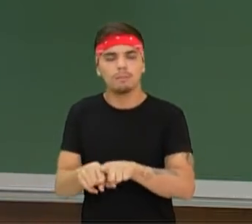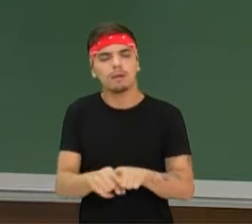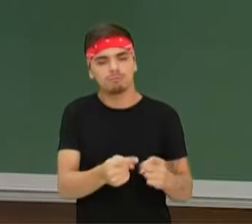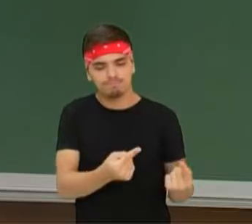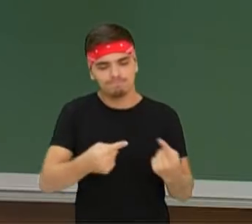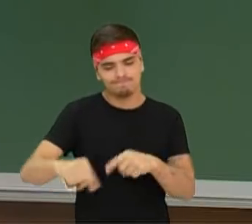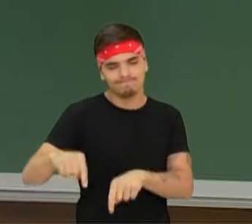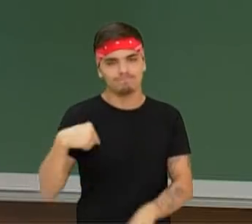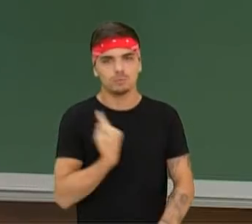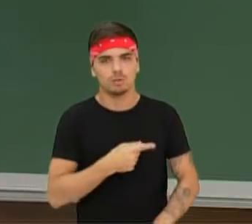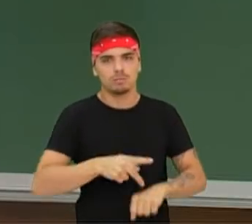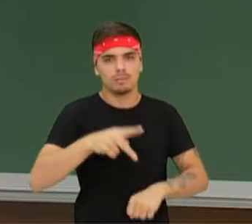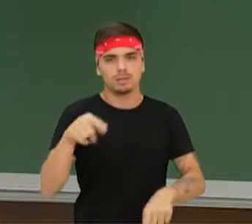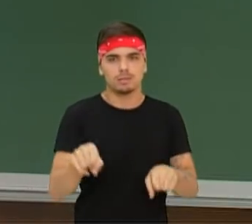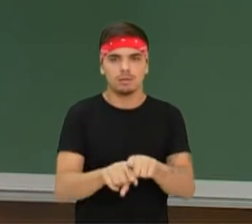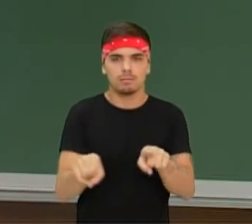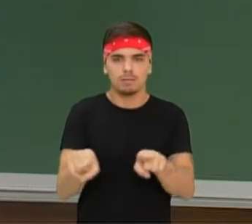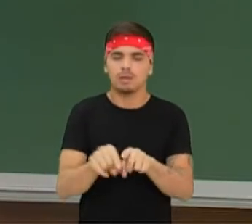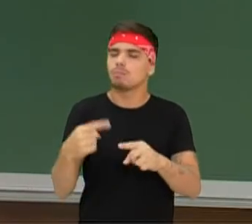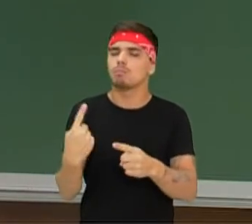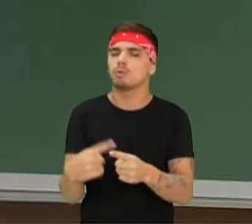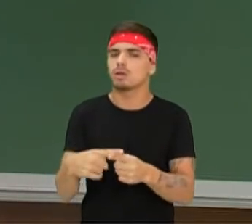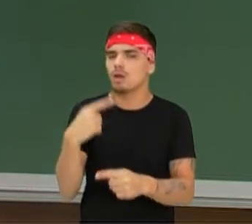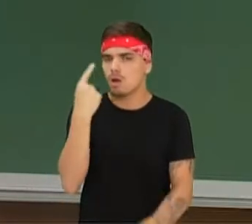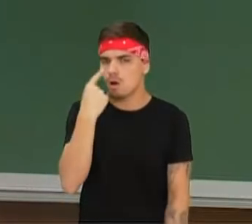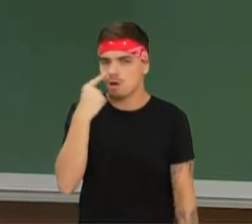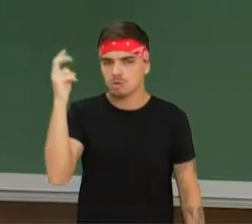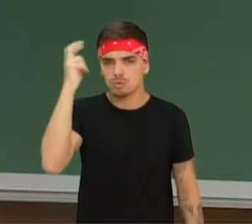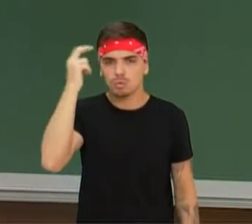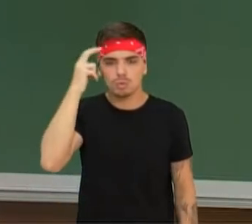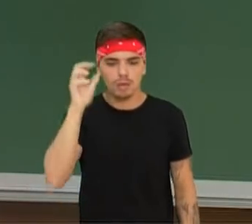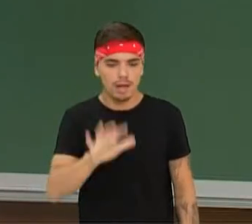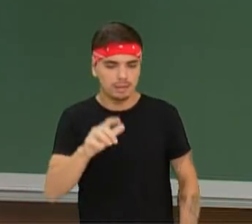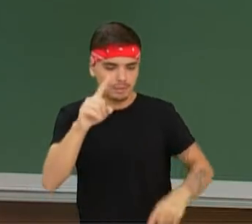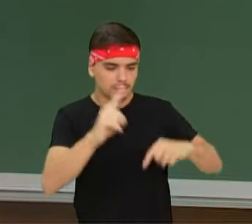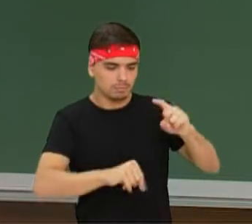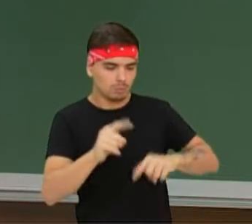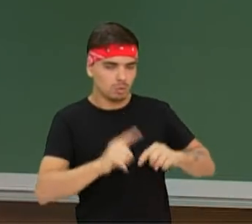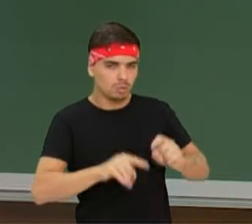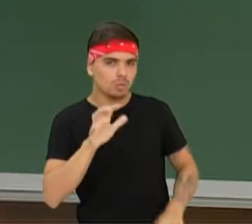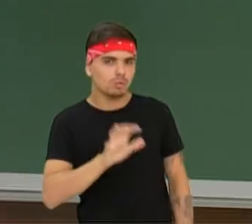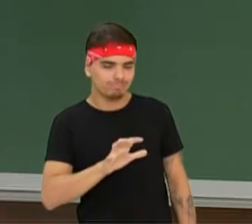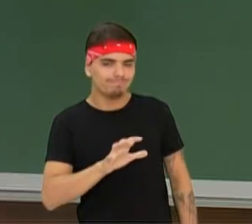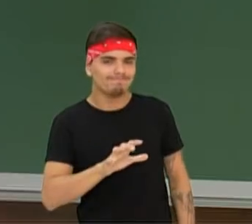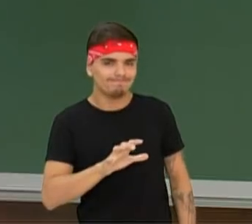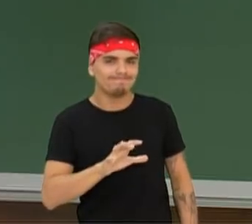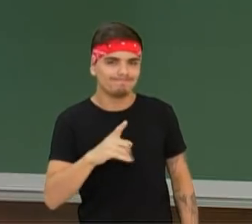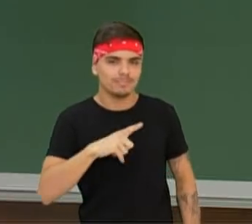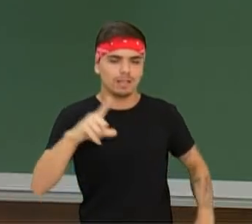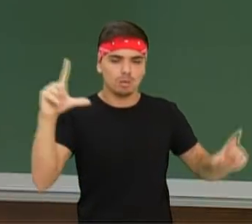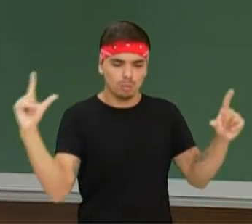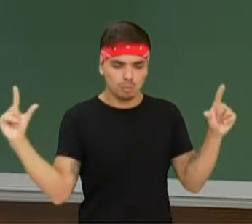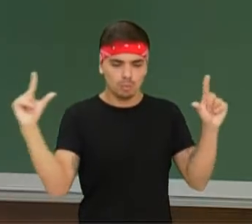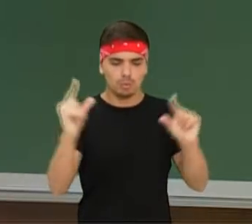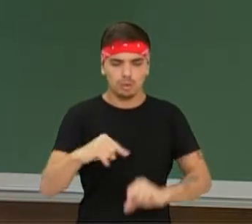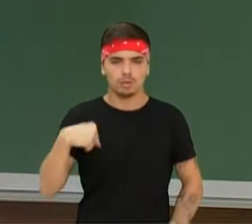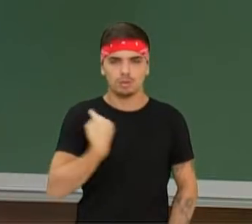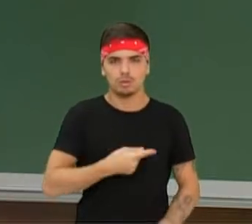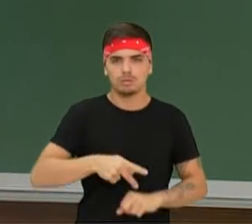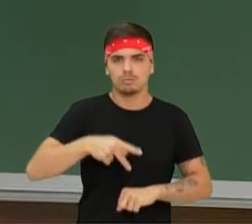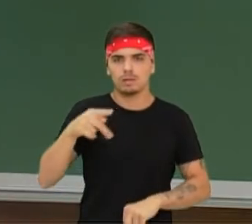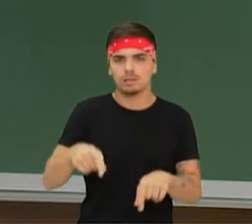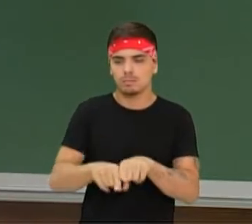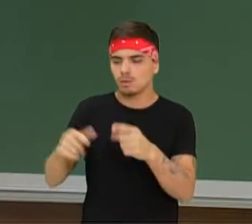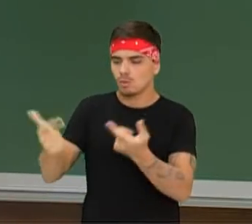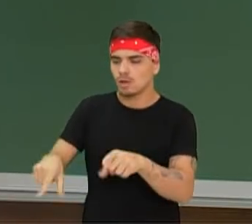afetar o nosso país também, né? Porque a cultura desses produtos aqui, ela vai diminuir no nosso país. A área